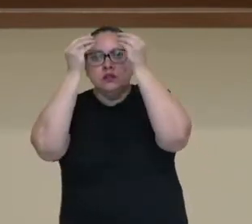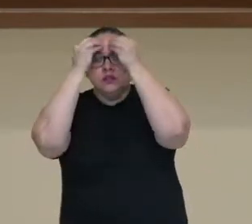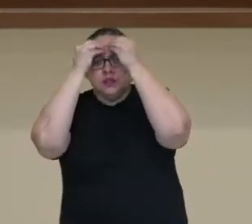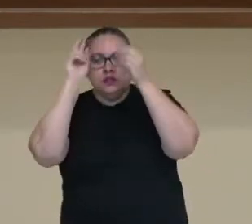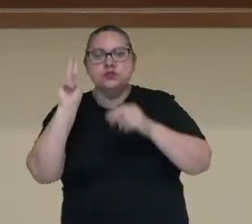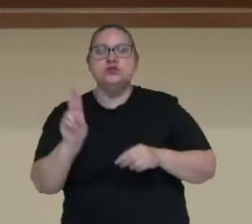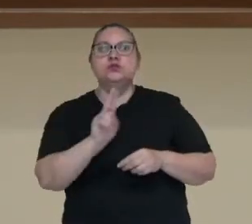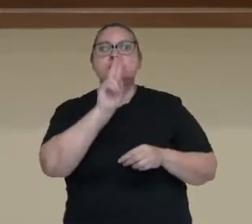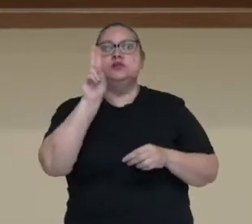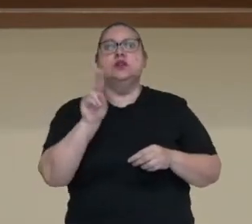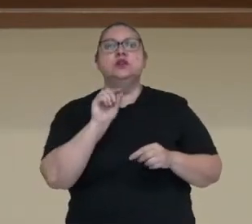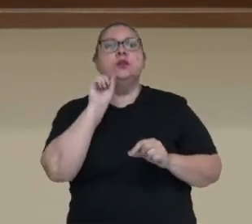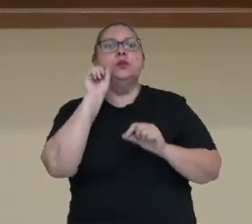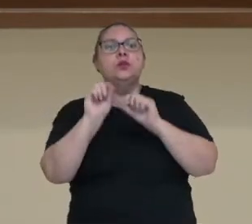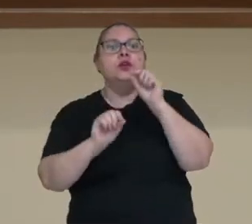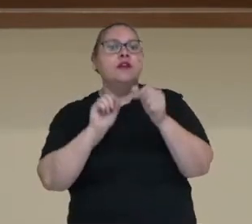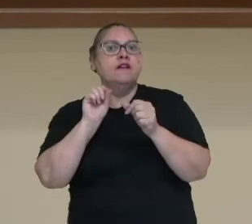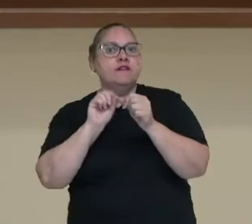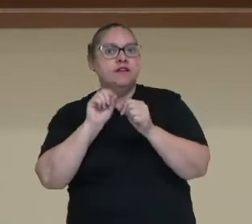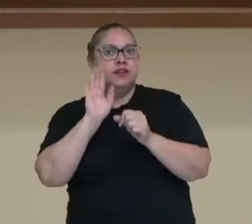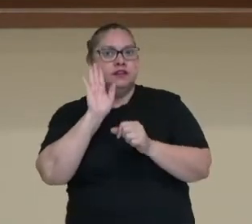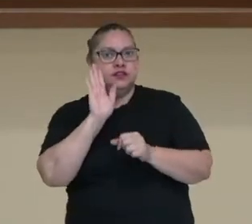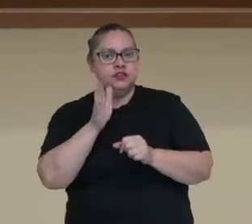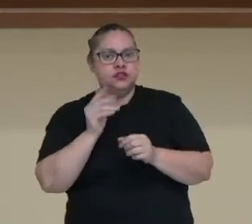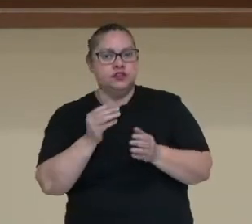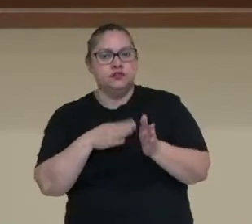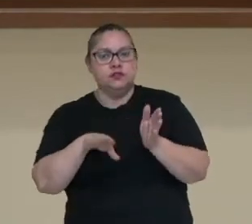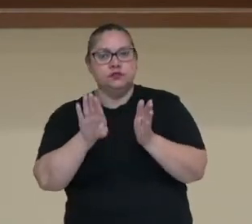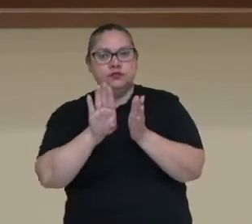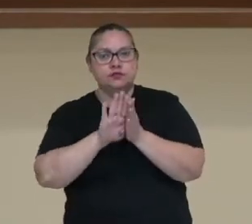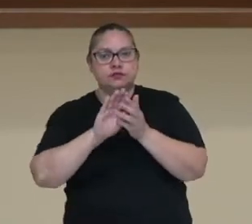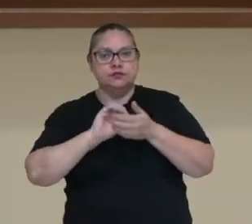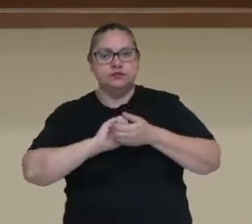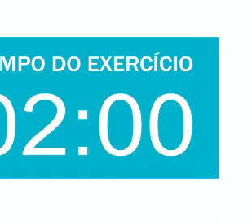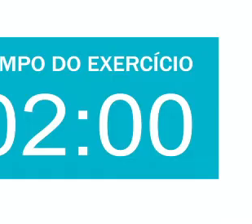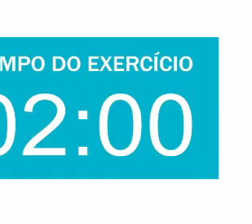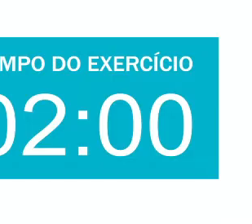qual seria? Faz aí, eu te aguardo aqui.